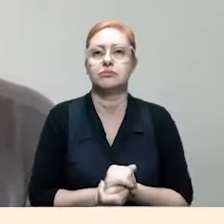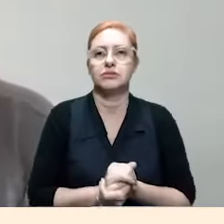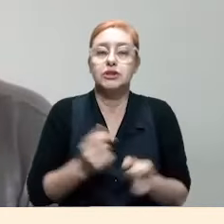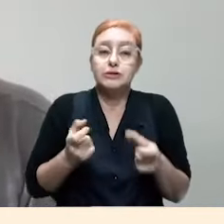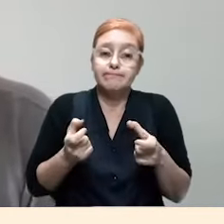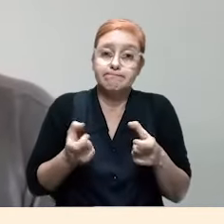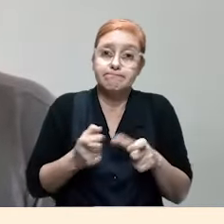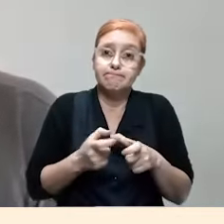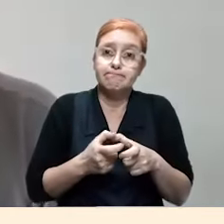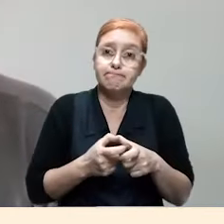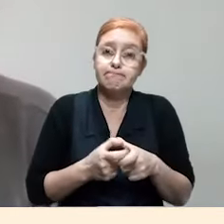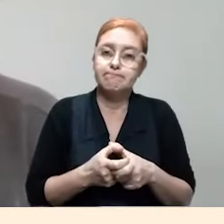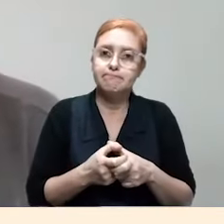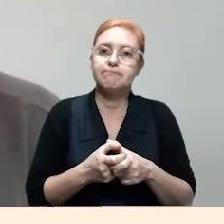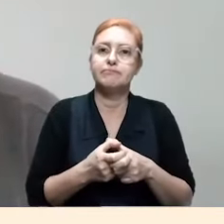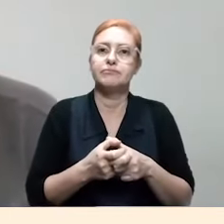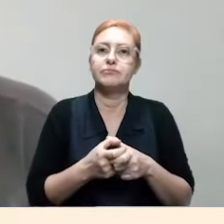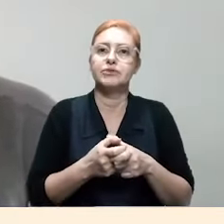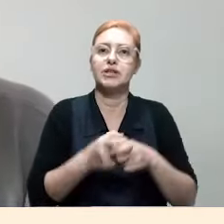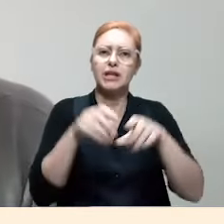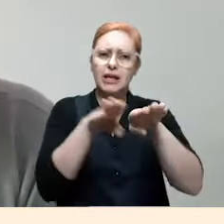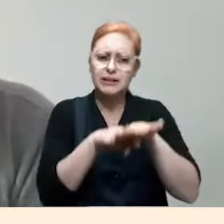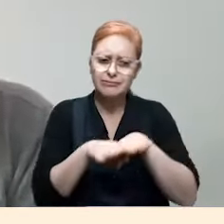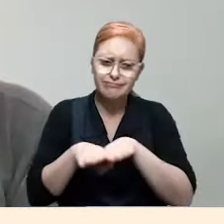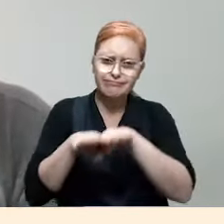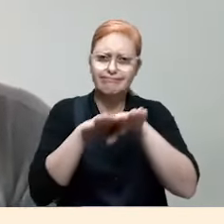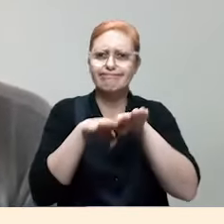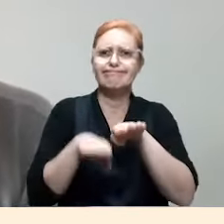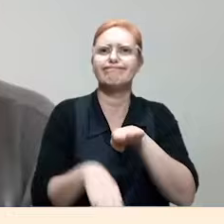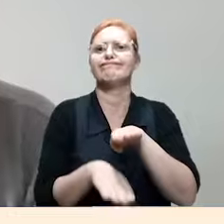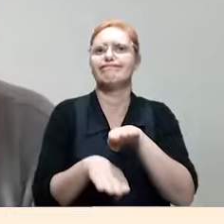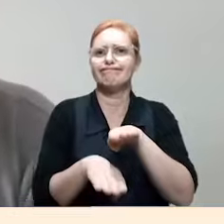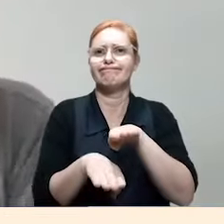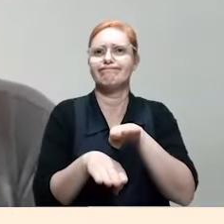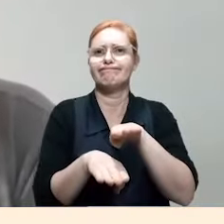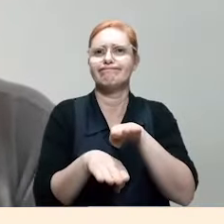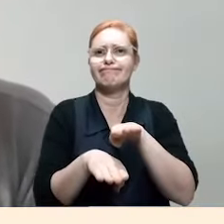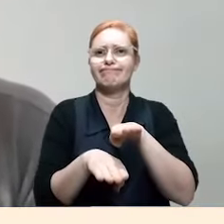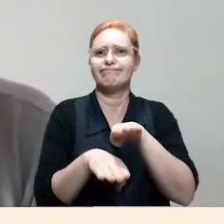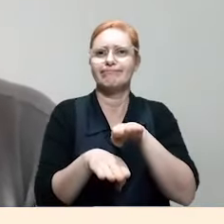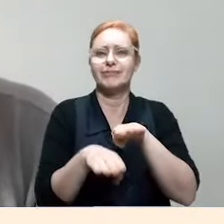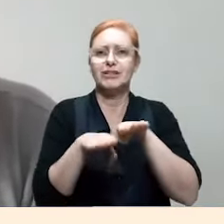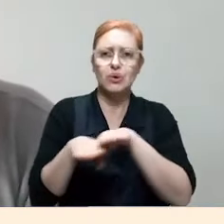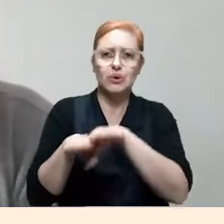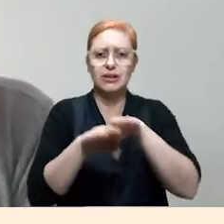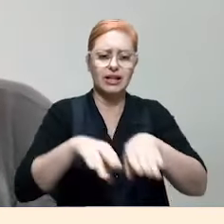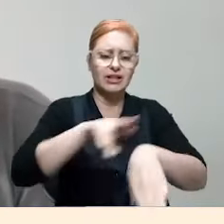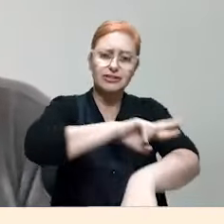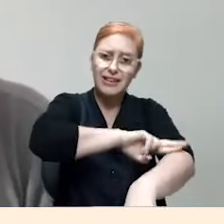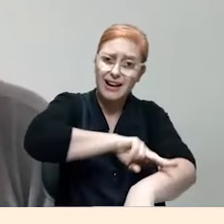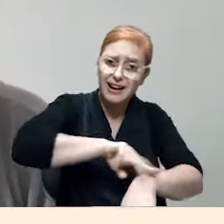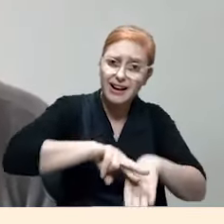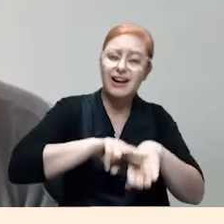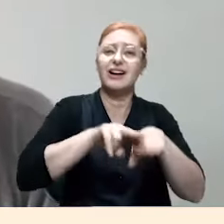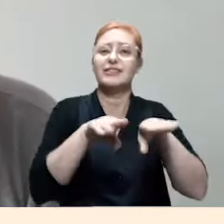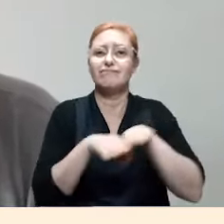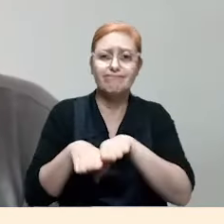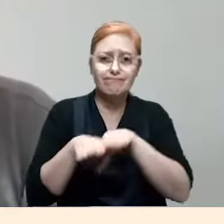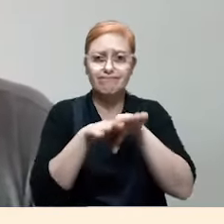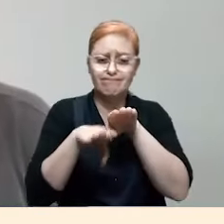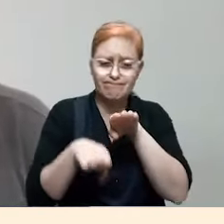desigualdades de raça, as desigualdades de gênero, tão forte e tão enraizada na sociedade